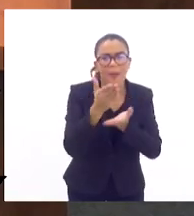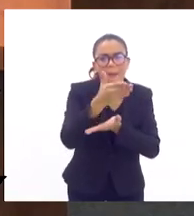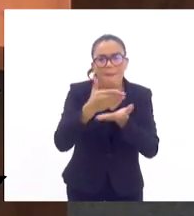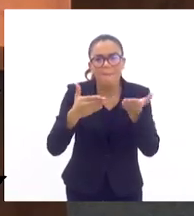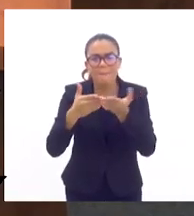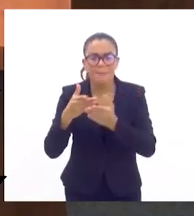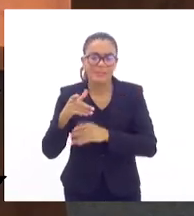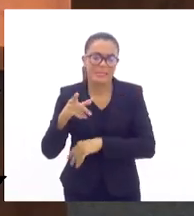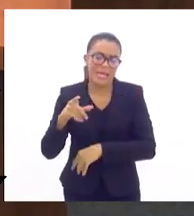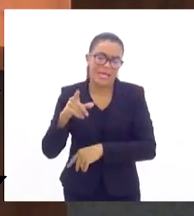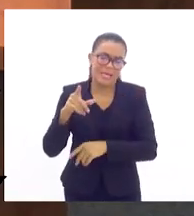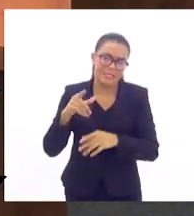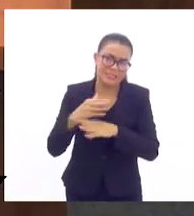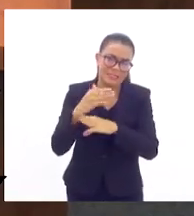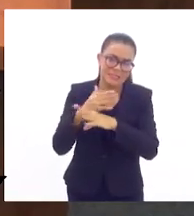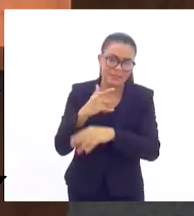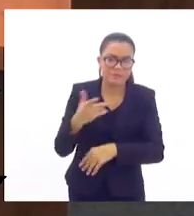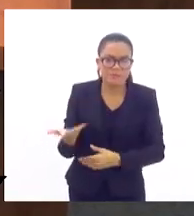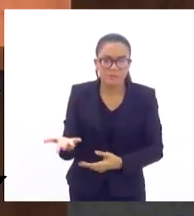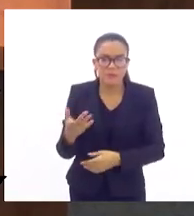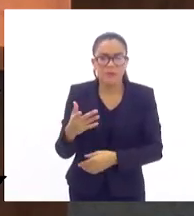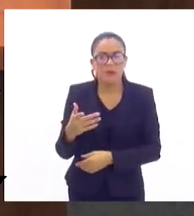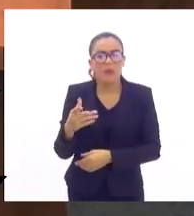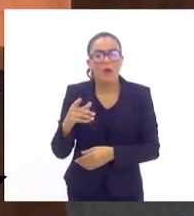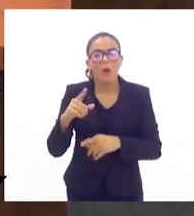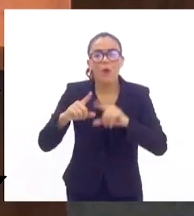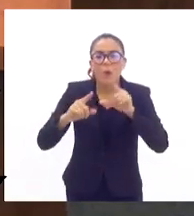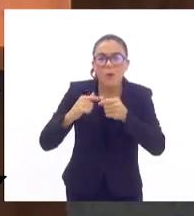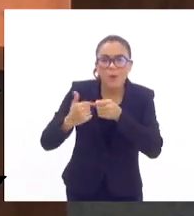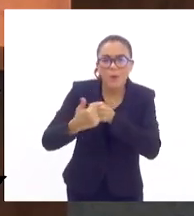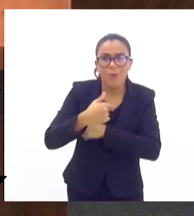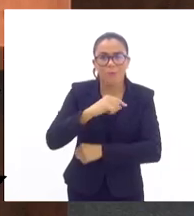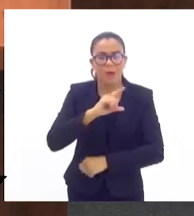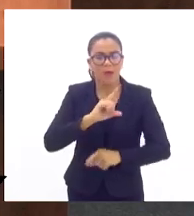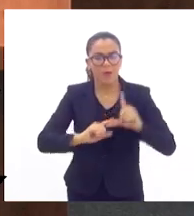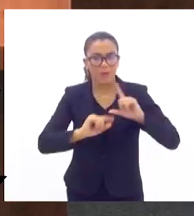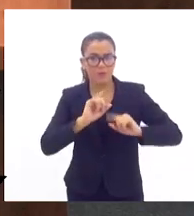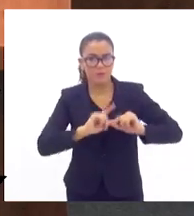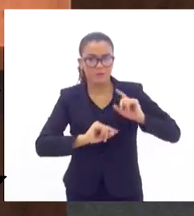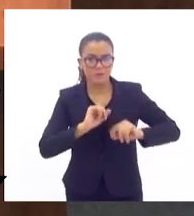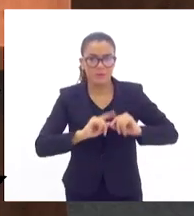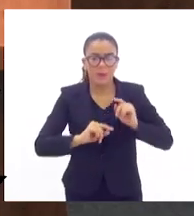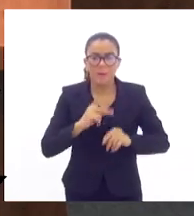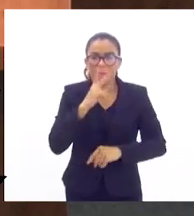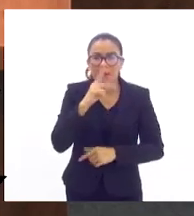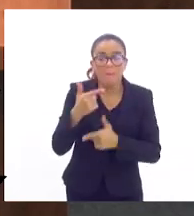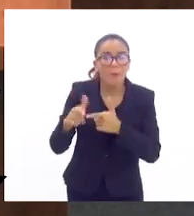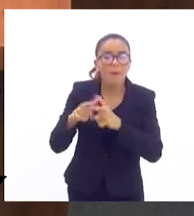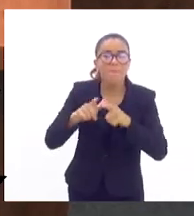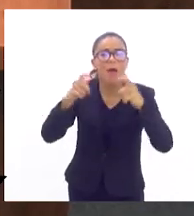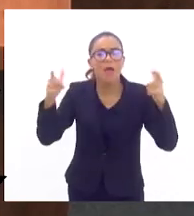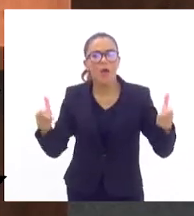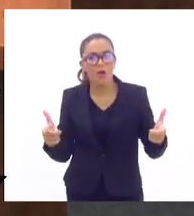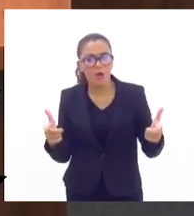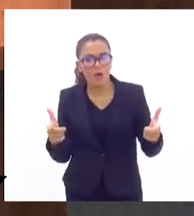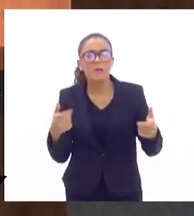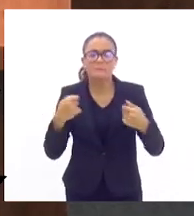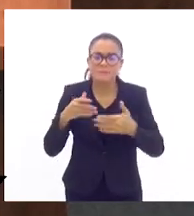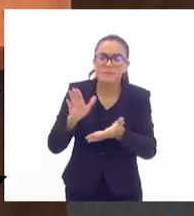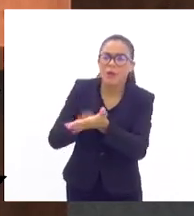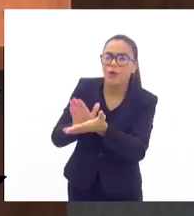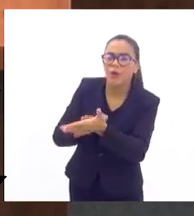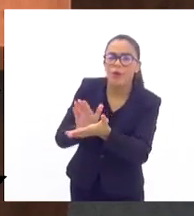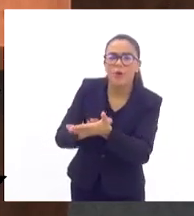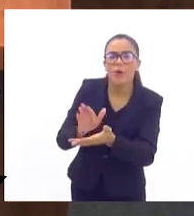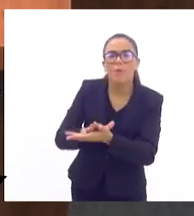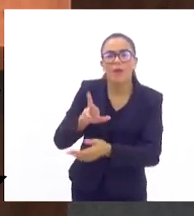bairro Cruzeiro, que sofre com essa falta d'água, e que não funciona. Foi construído, sei lá, um elefante branco na cidade. Então, a gente tem cobrado isso da Rio Mais para pôr aquele